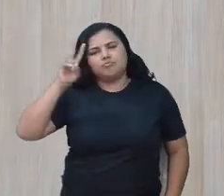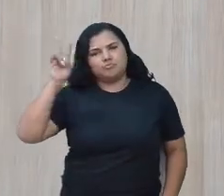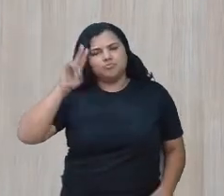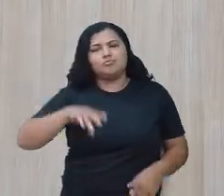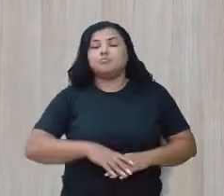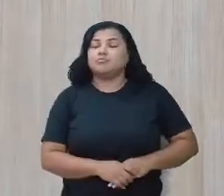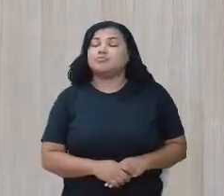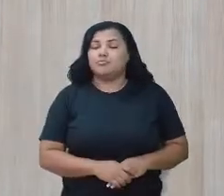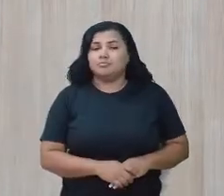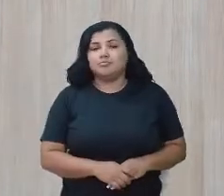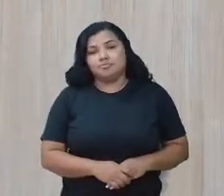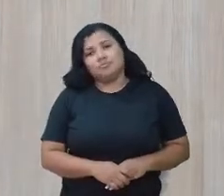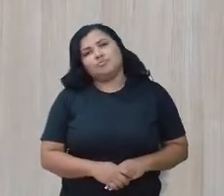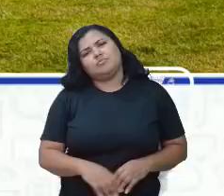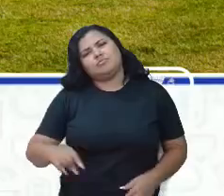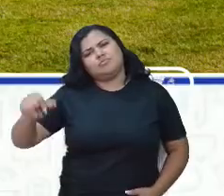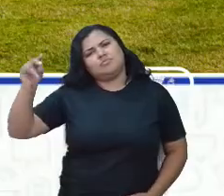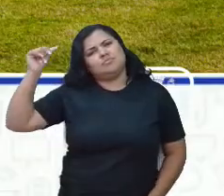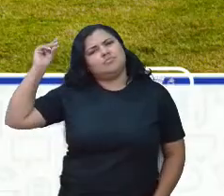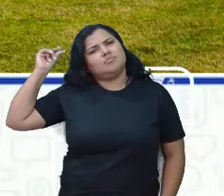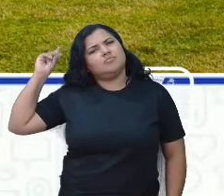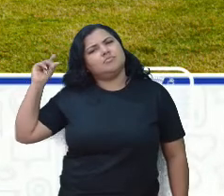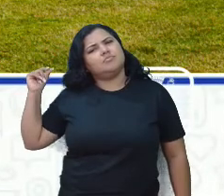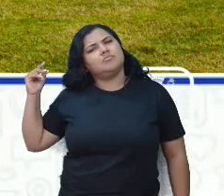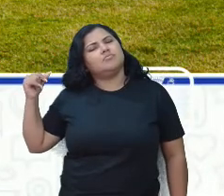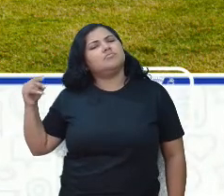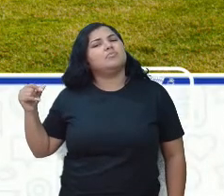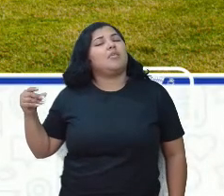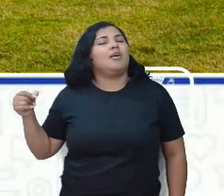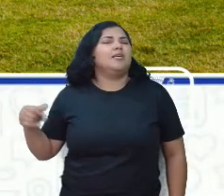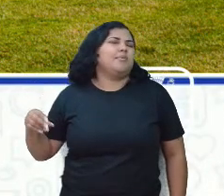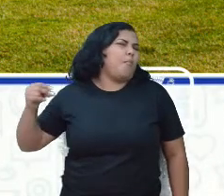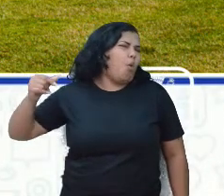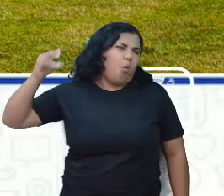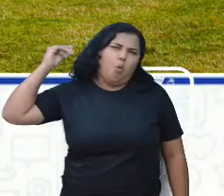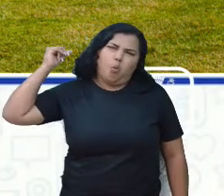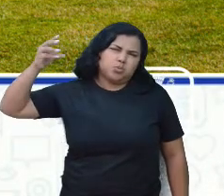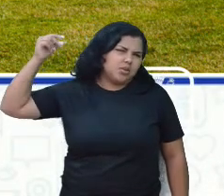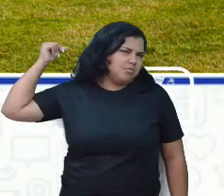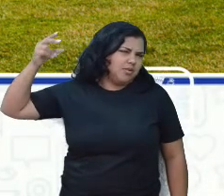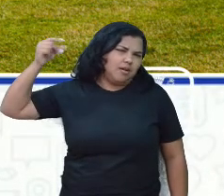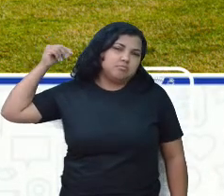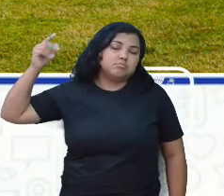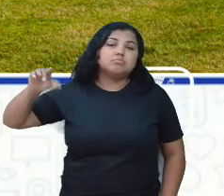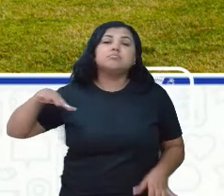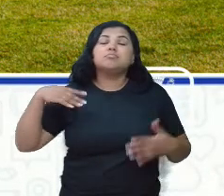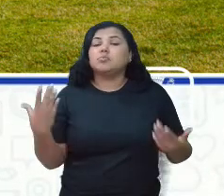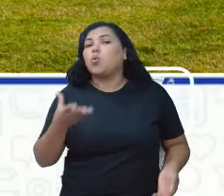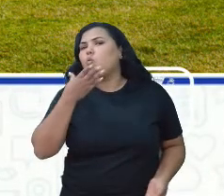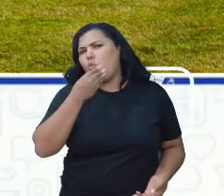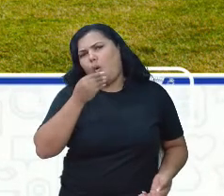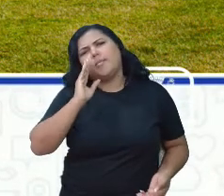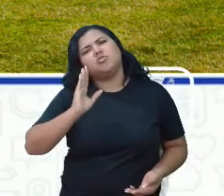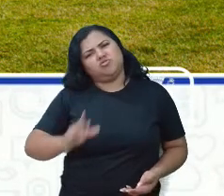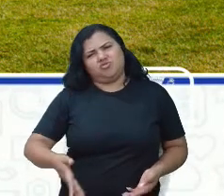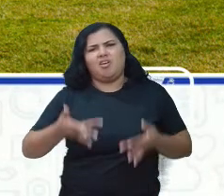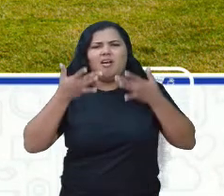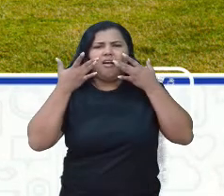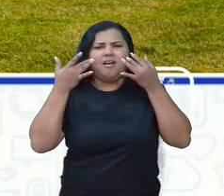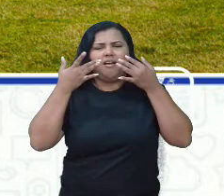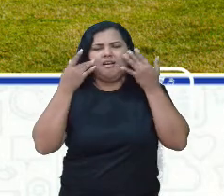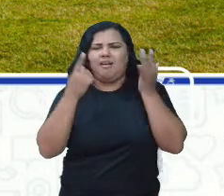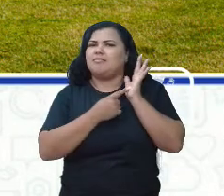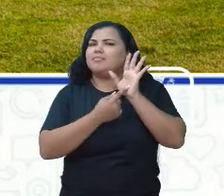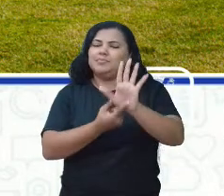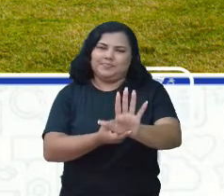históricas, né, que desde lá a idade da pedra, pré-história, que o homem fazia teatro.